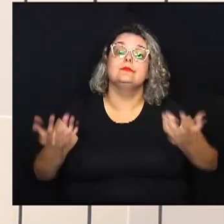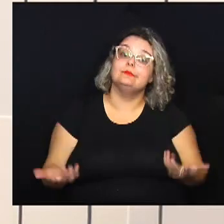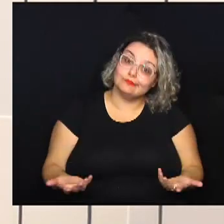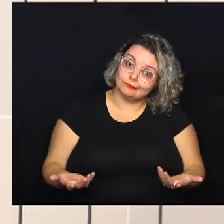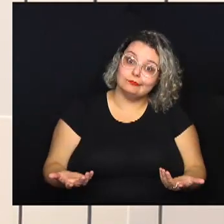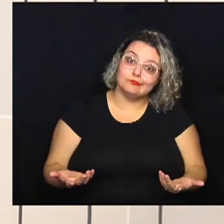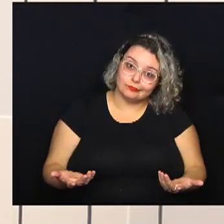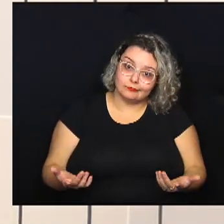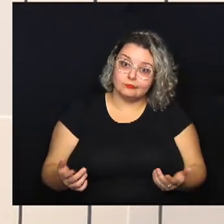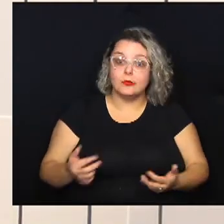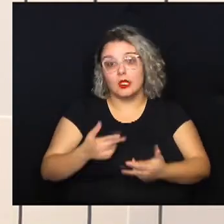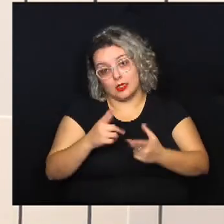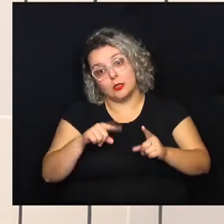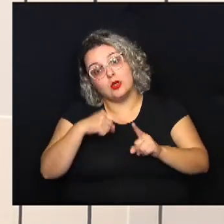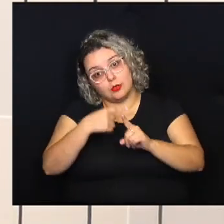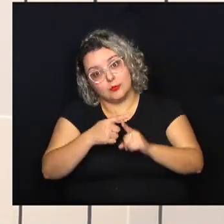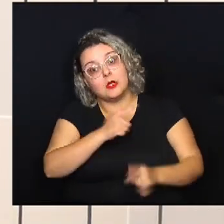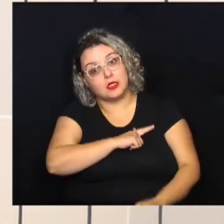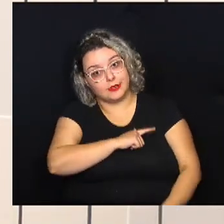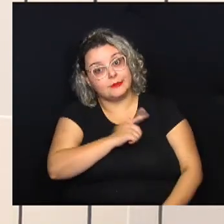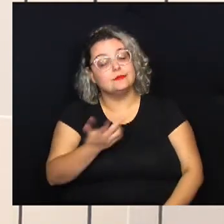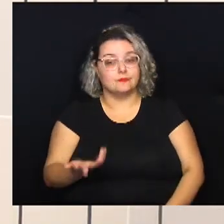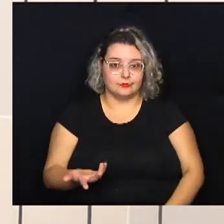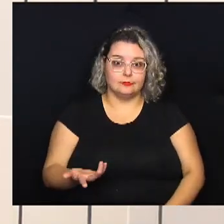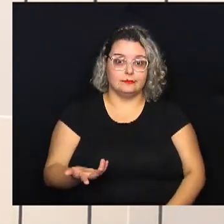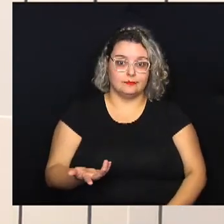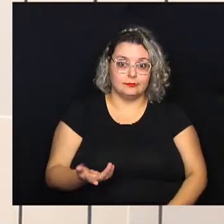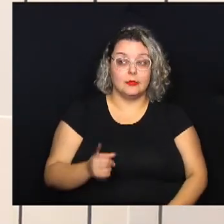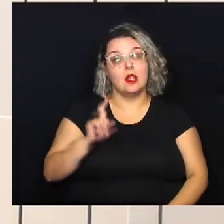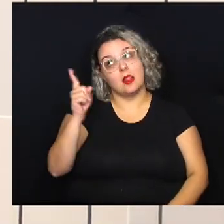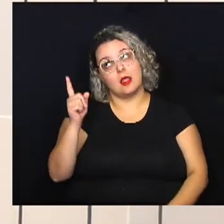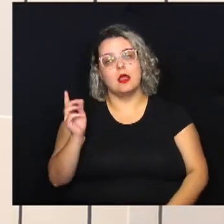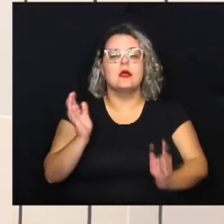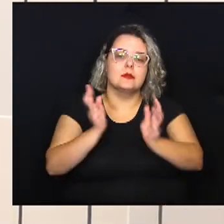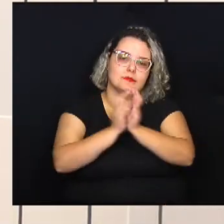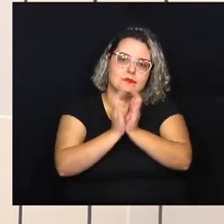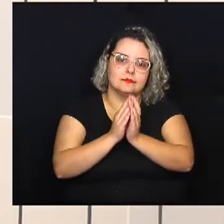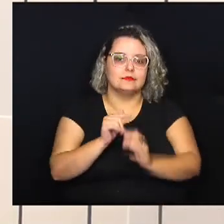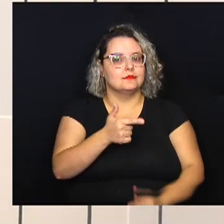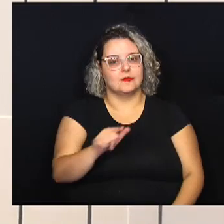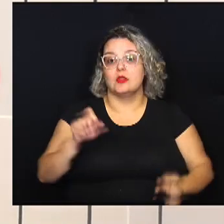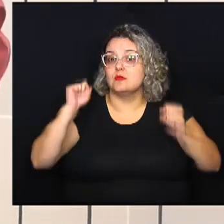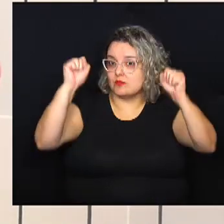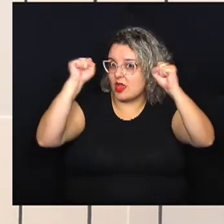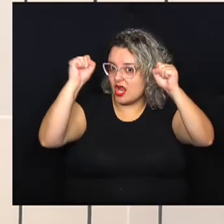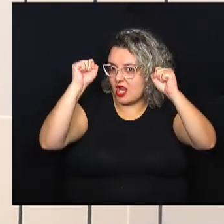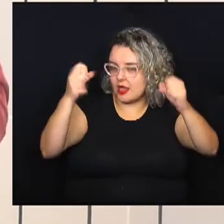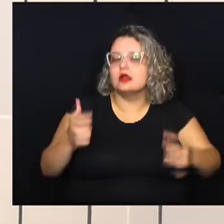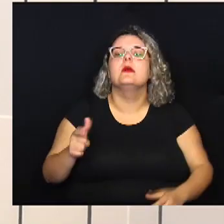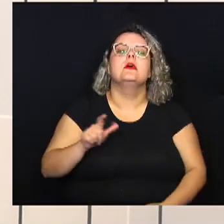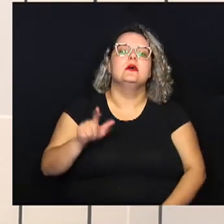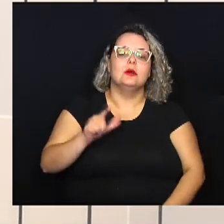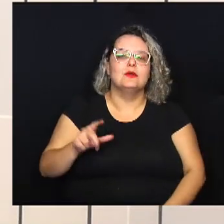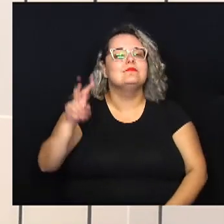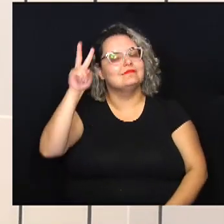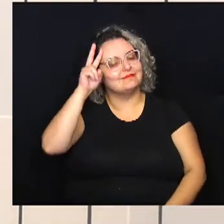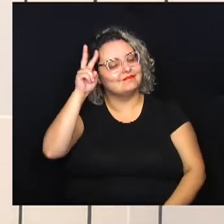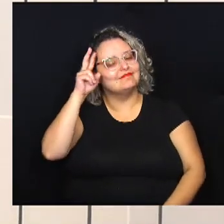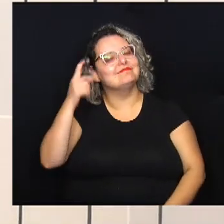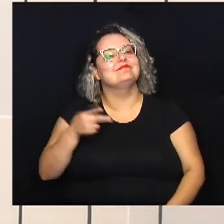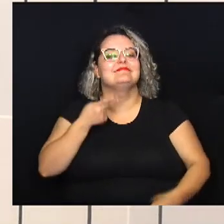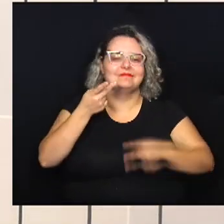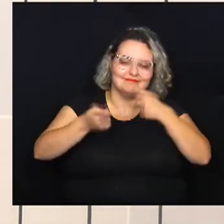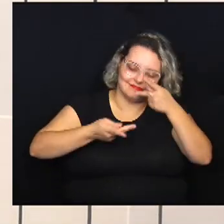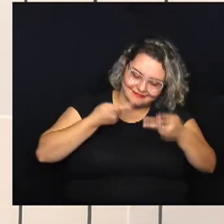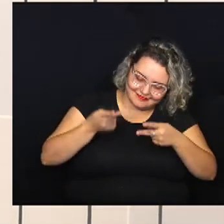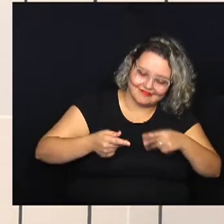algo positivo para o Guarani. Essa partida em Recife não vai ter torcida, e claro que na segunda-feira a gente